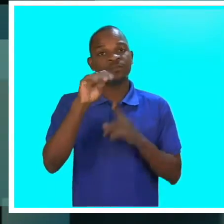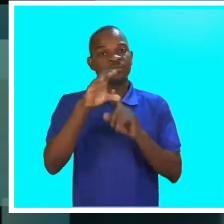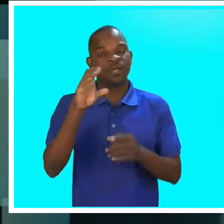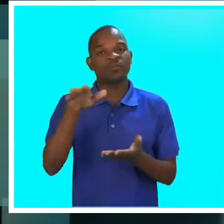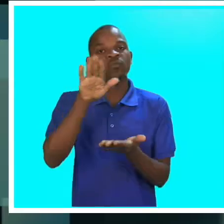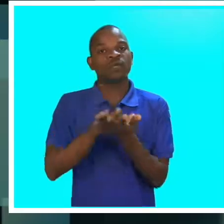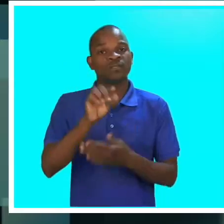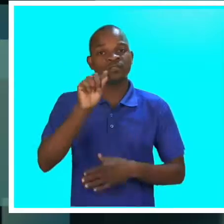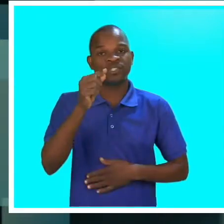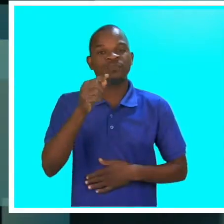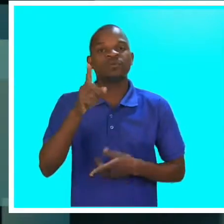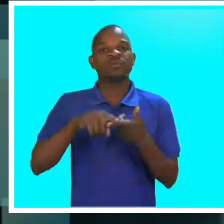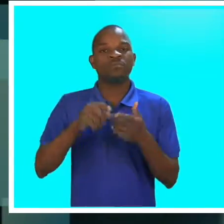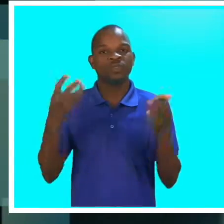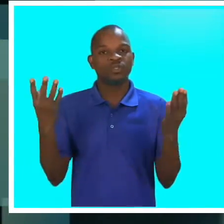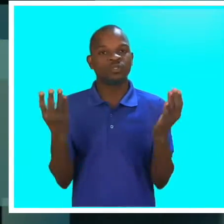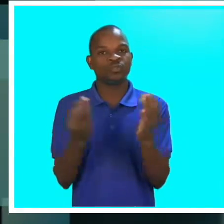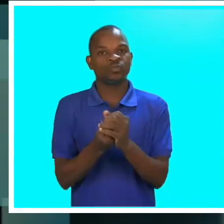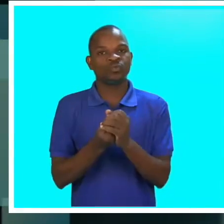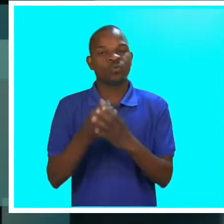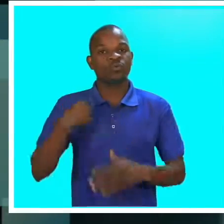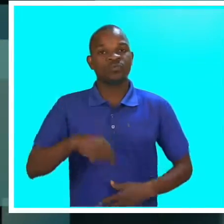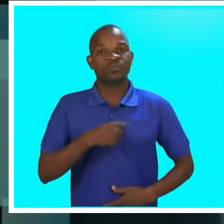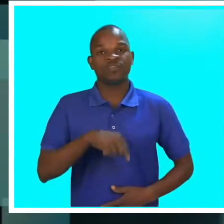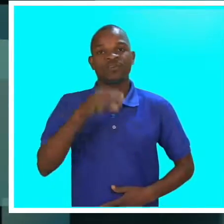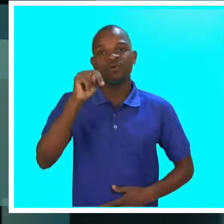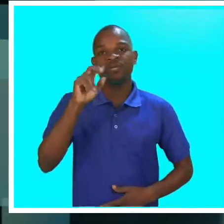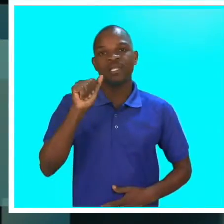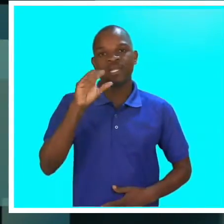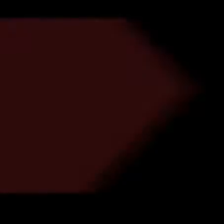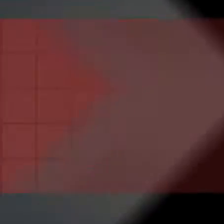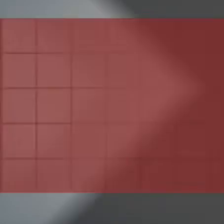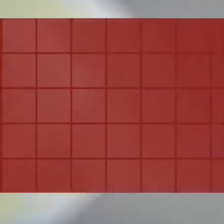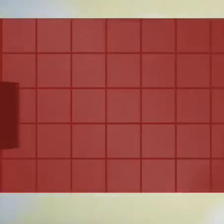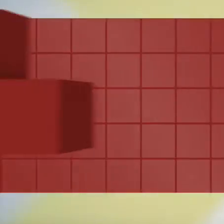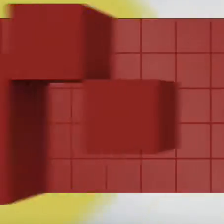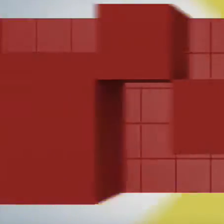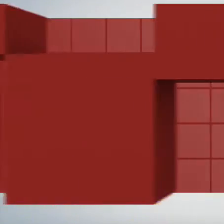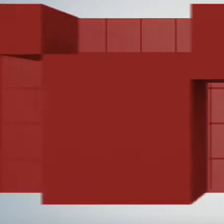a receber o desportivo Dinacala. Muitos prêmios vão marcar.